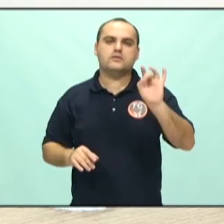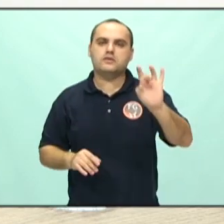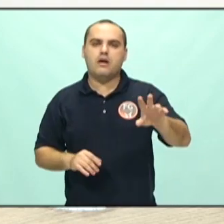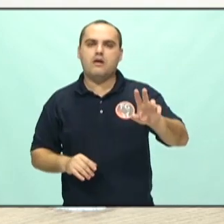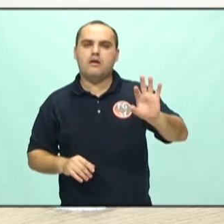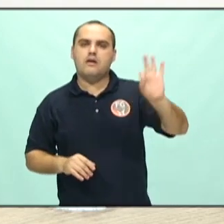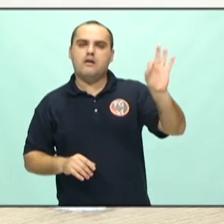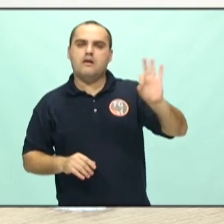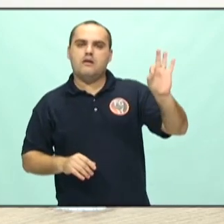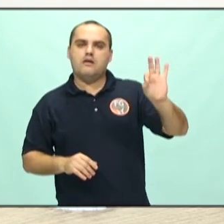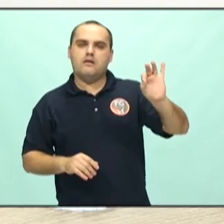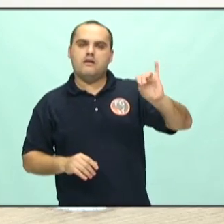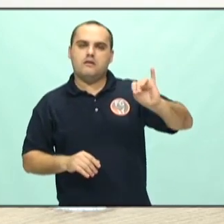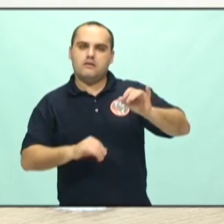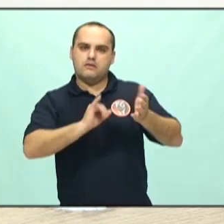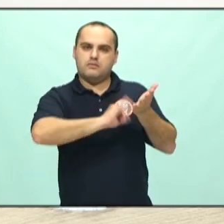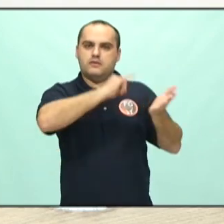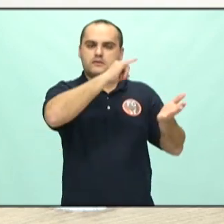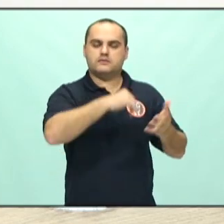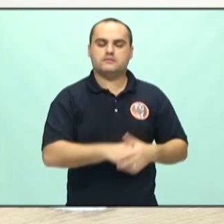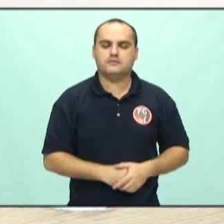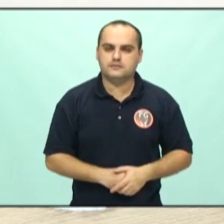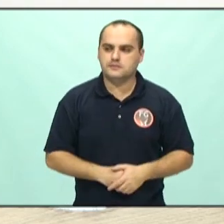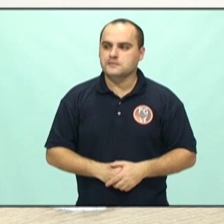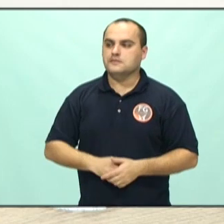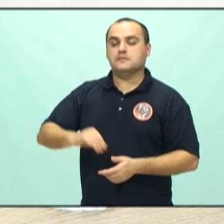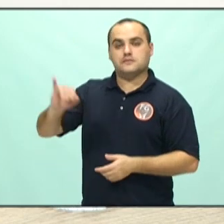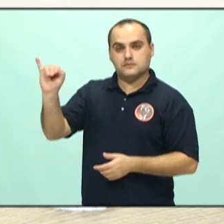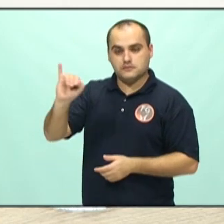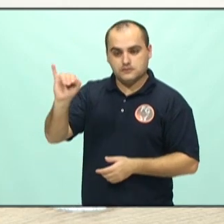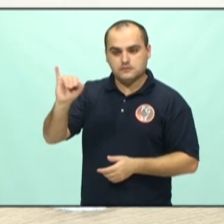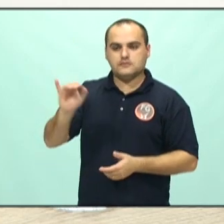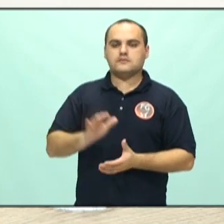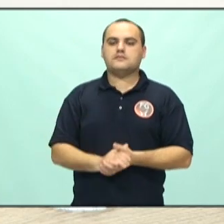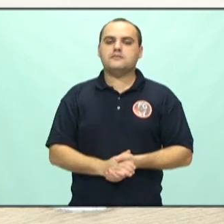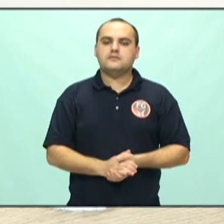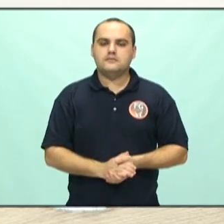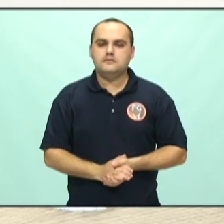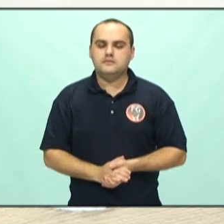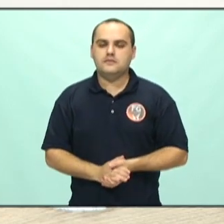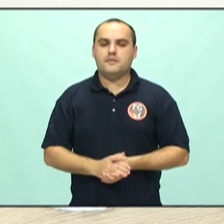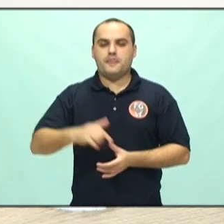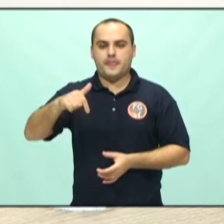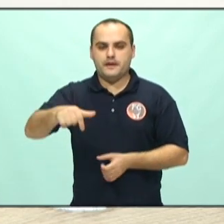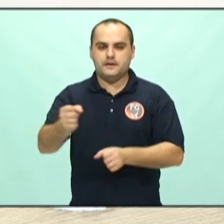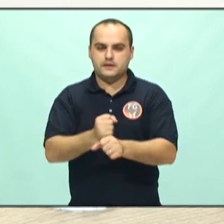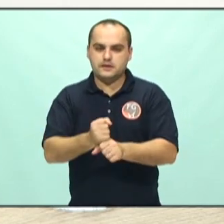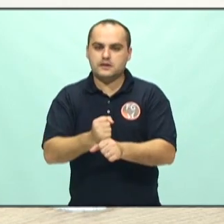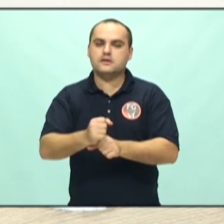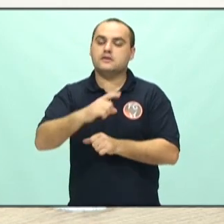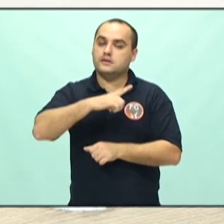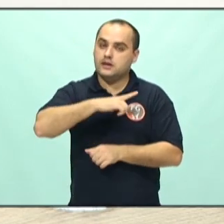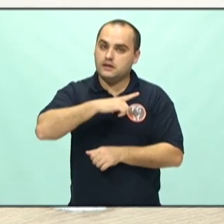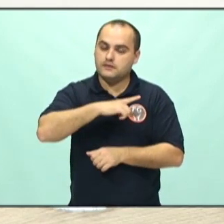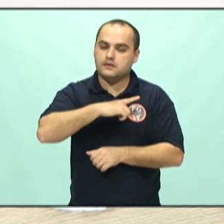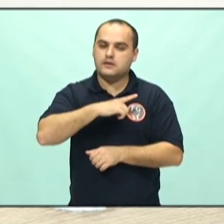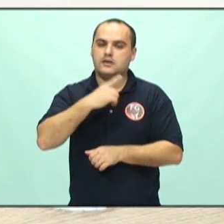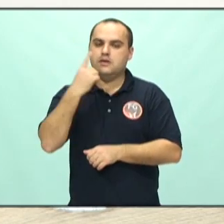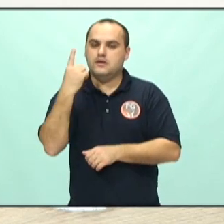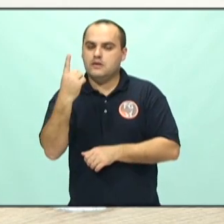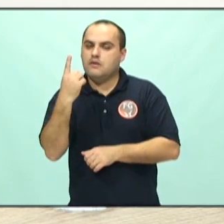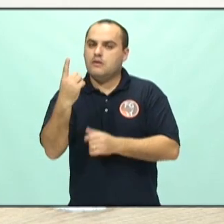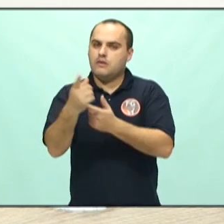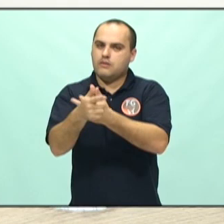inflacionárias ao longo dos anos. Vamos lá, Itajaí. A Itajaí esse ano Nós tivemos uma